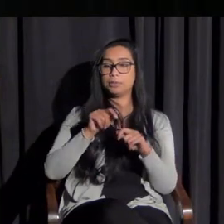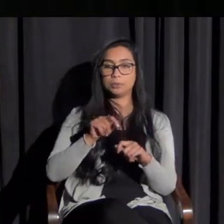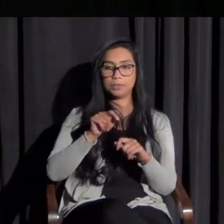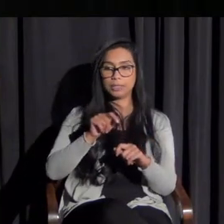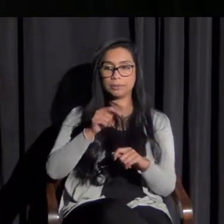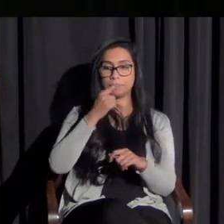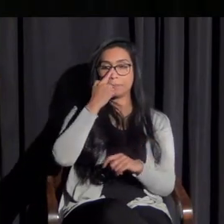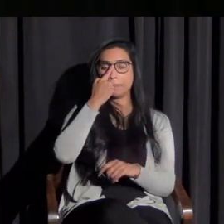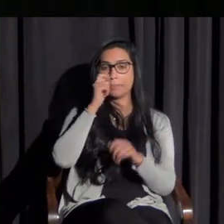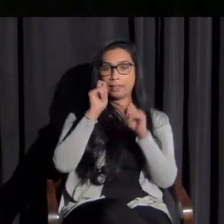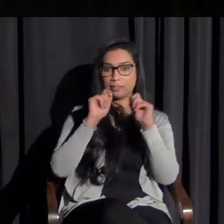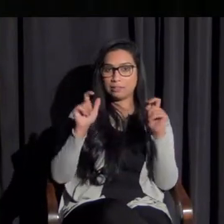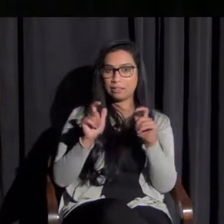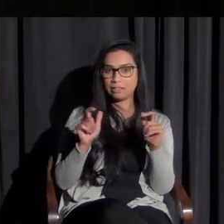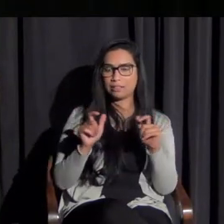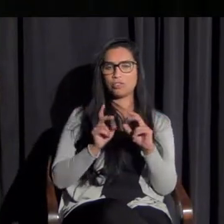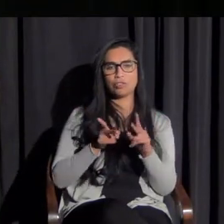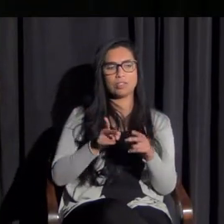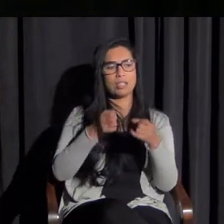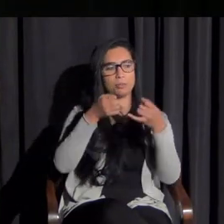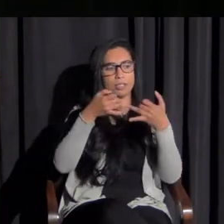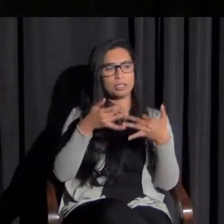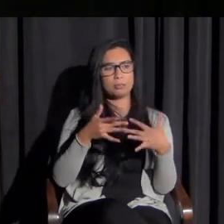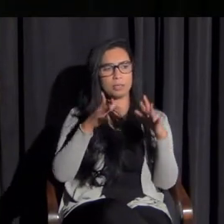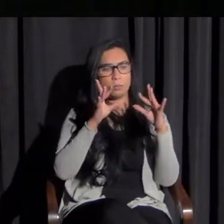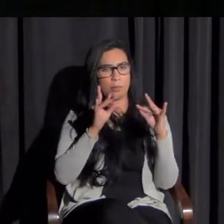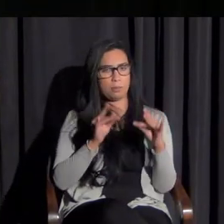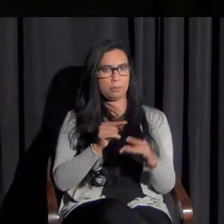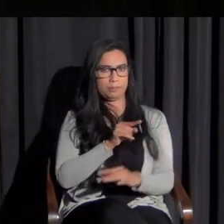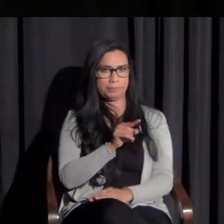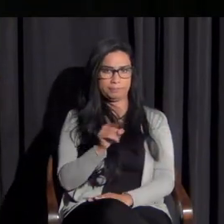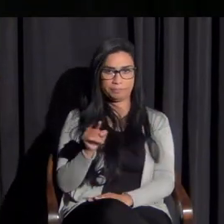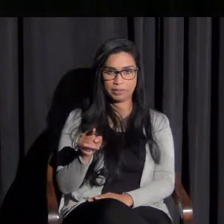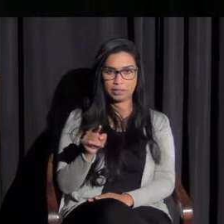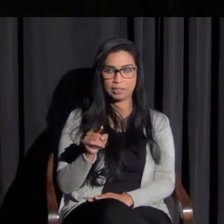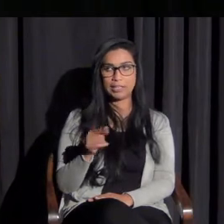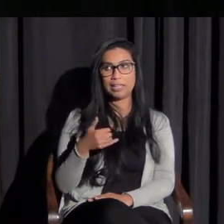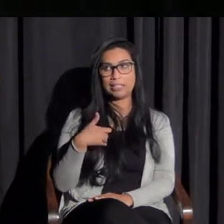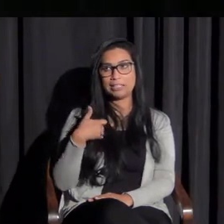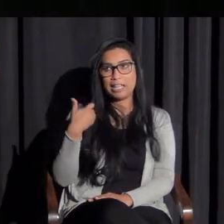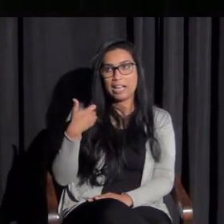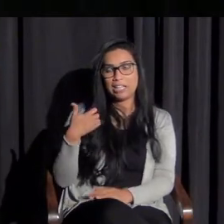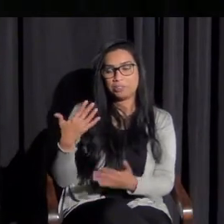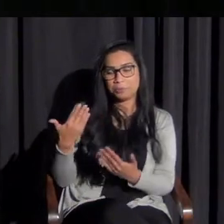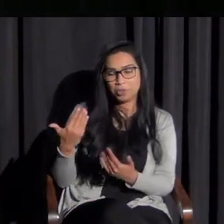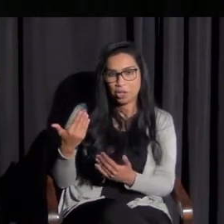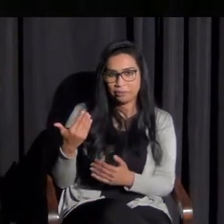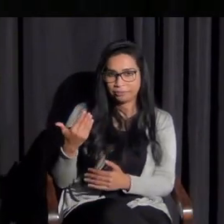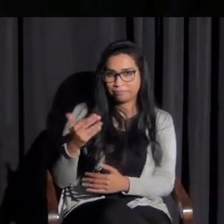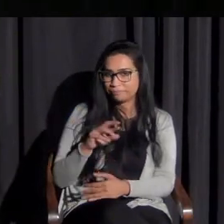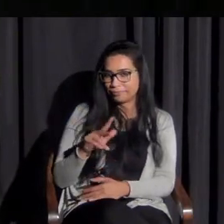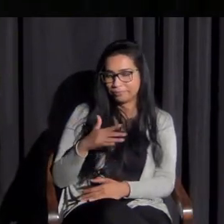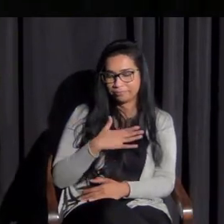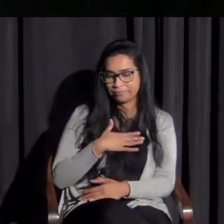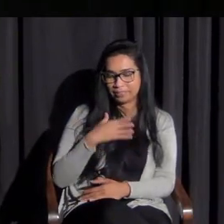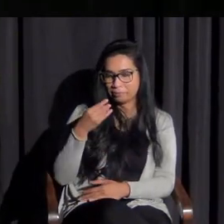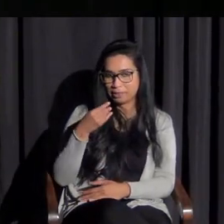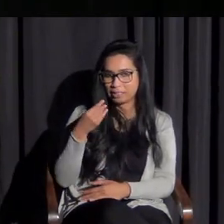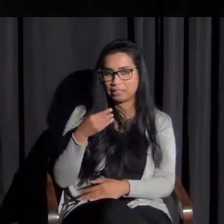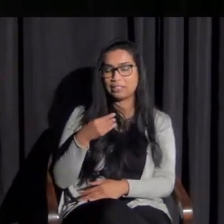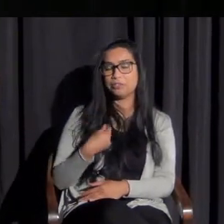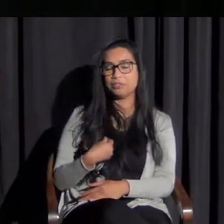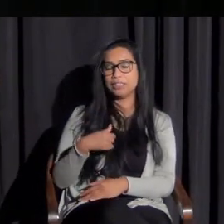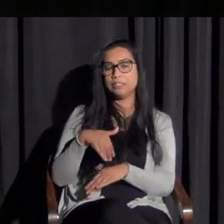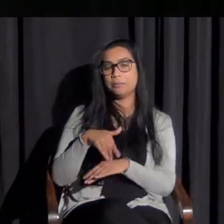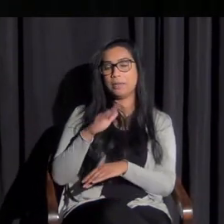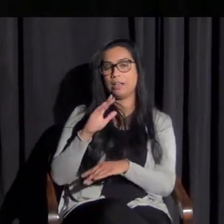coisa interessante que eu conto sempre, né? Já não sou tão jovem assim, e as crianças não se dirigiam a mim.